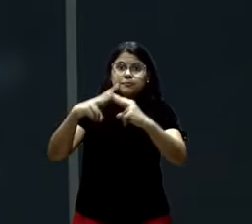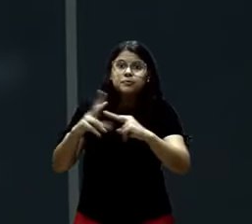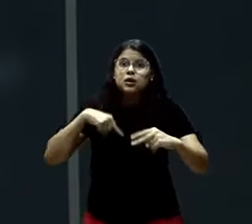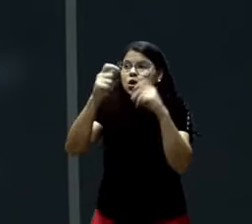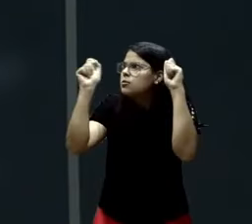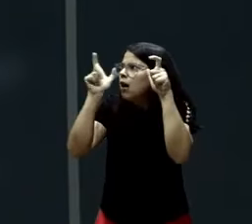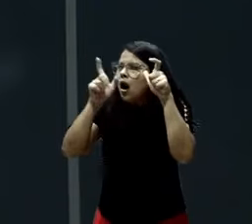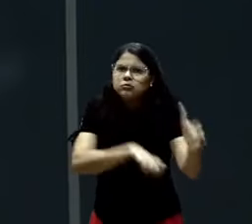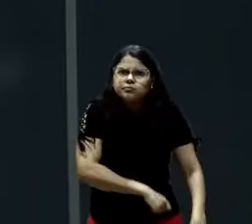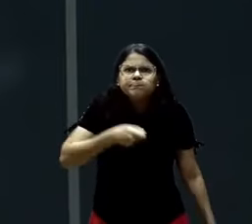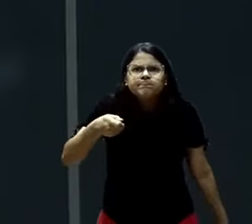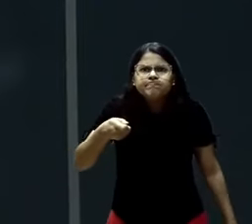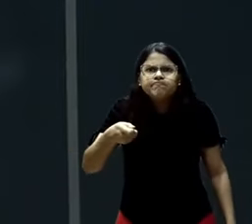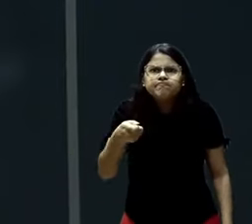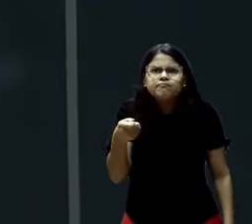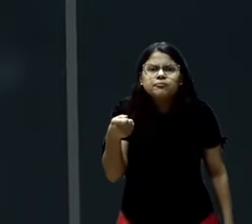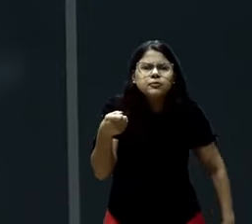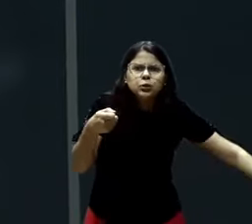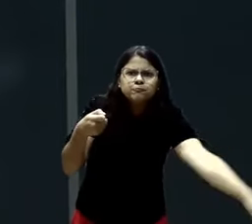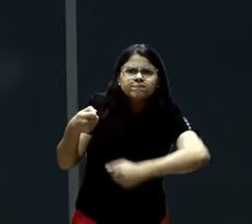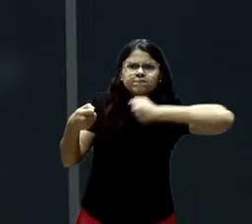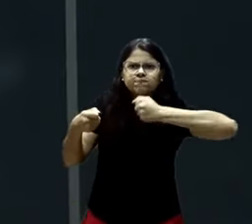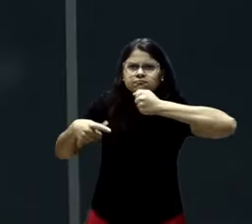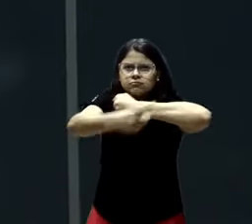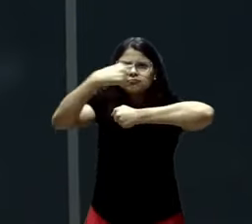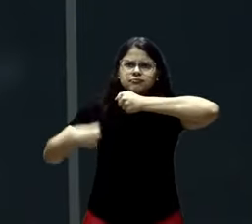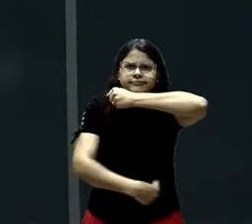Espada na mão, escudo na outra mão.